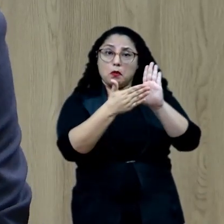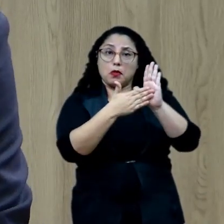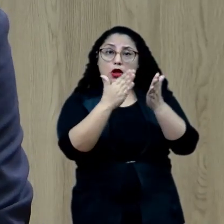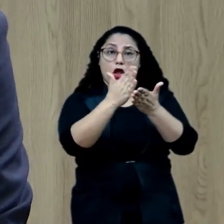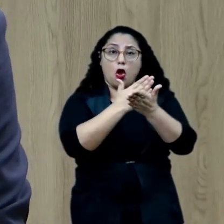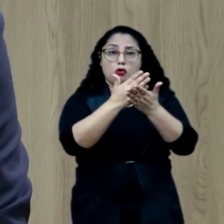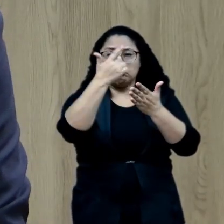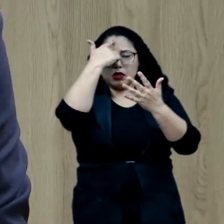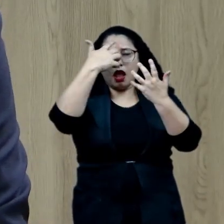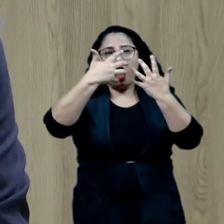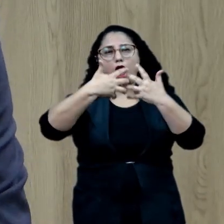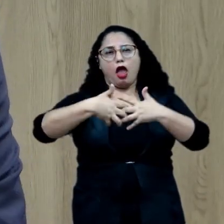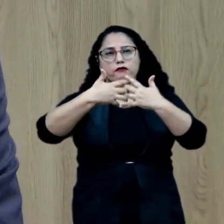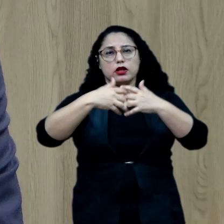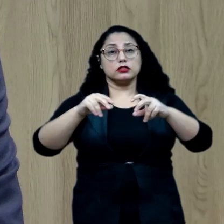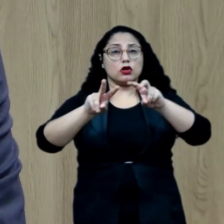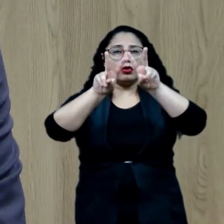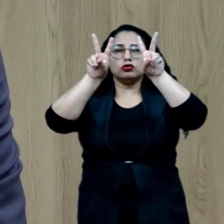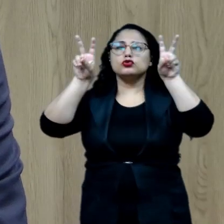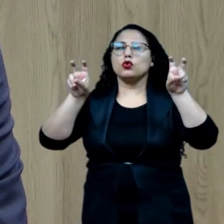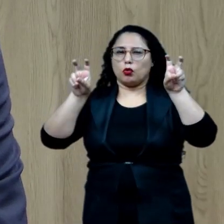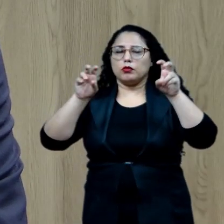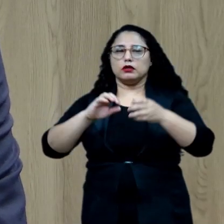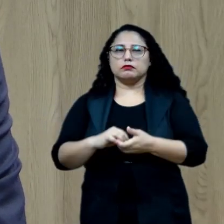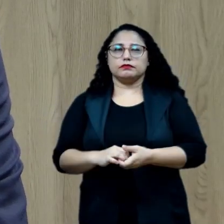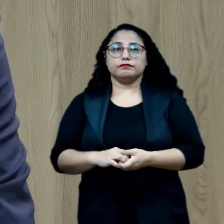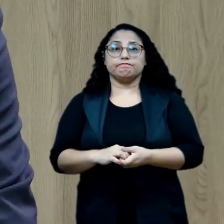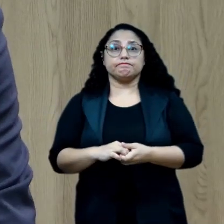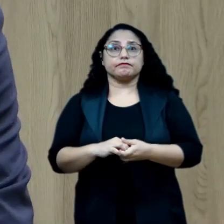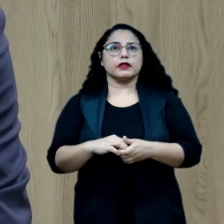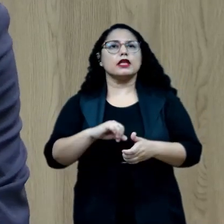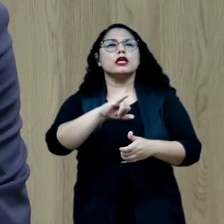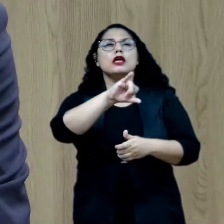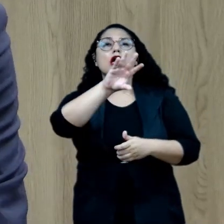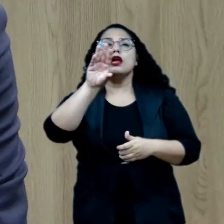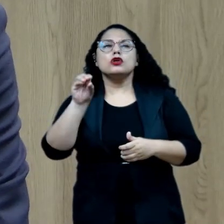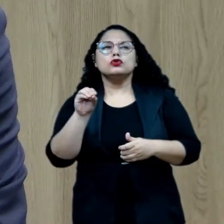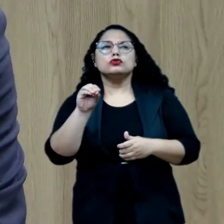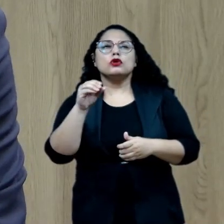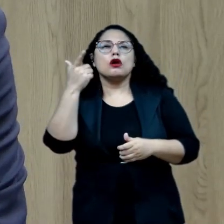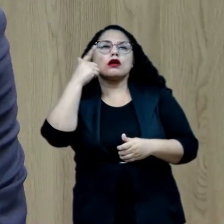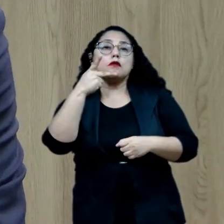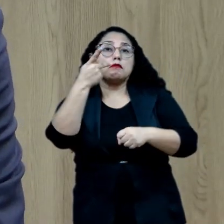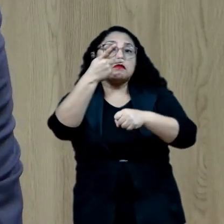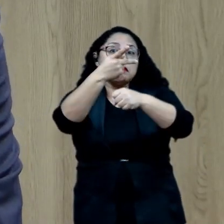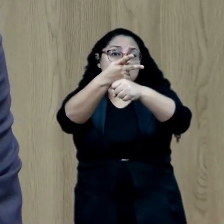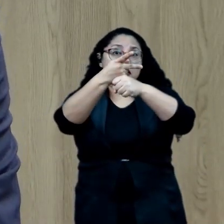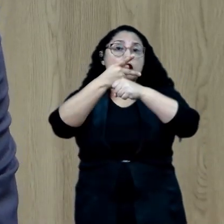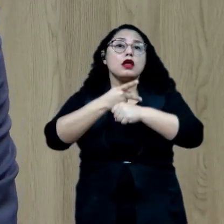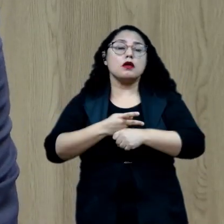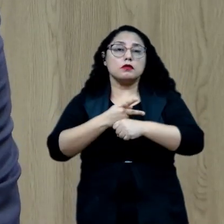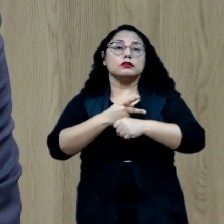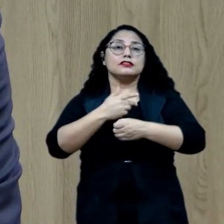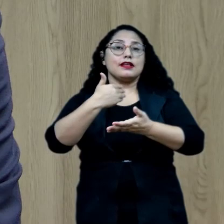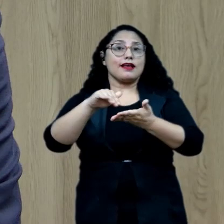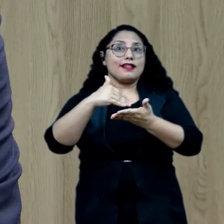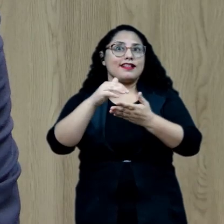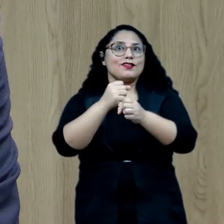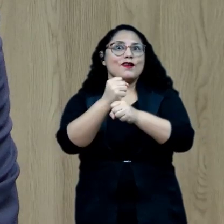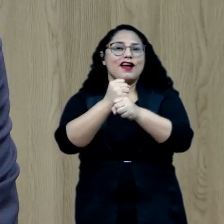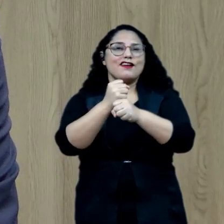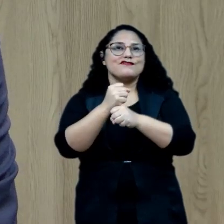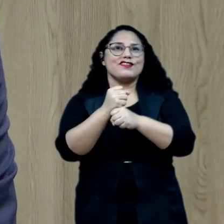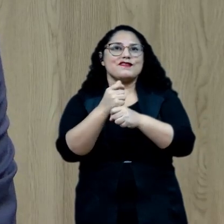algumas reflexões sobre. E aí ganho, então, o Prêmio Profissional de Secretariado do ano, que foi assim, uma